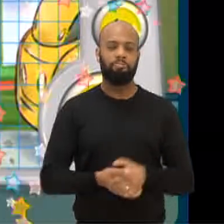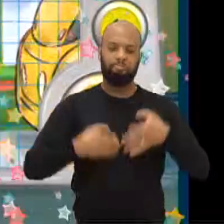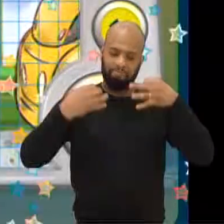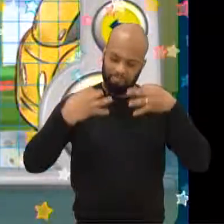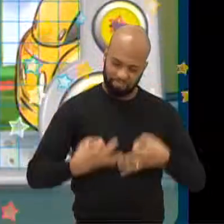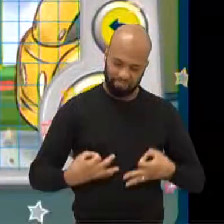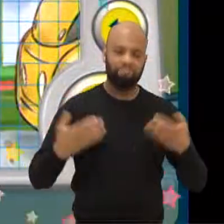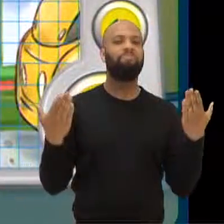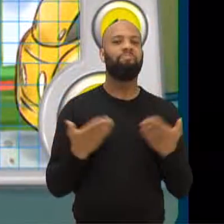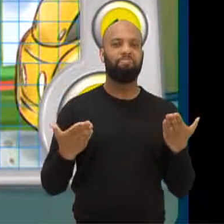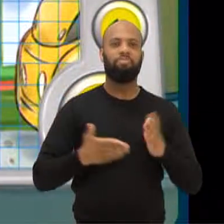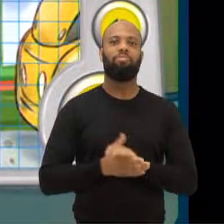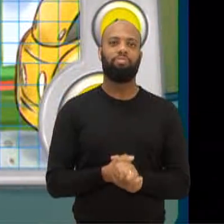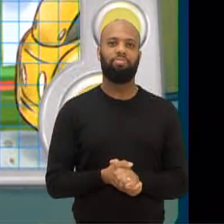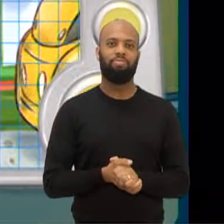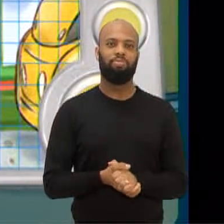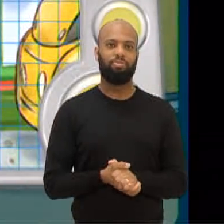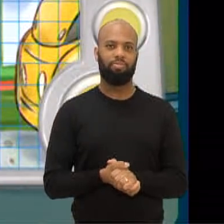Perfeito.